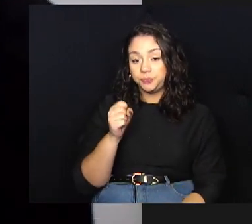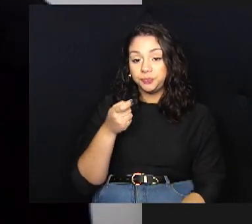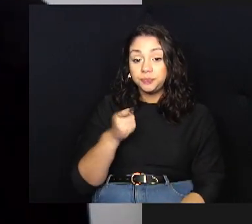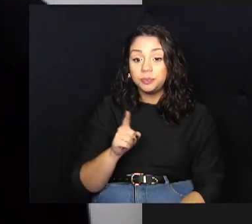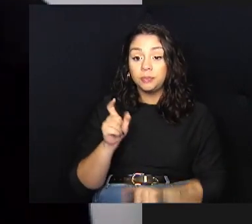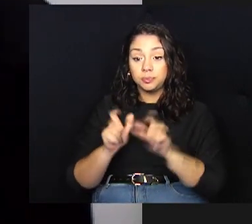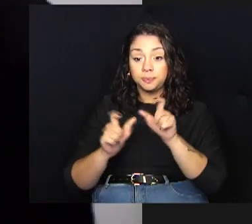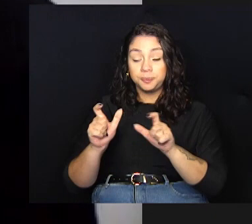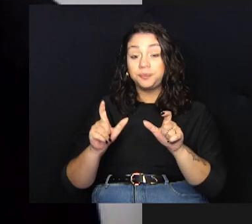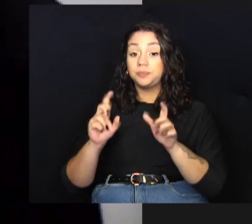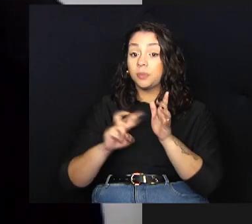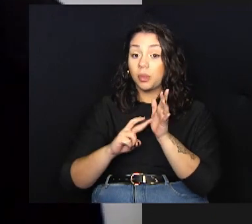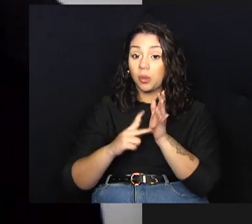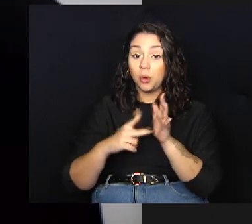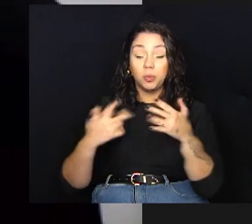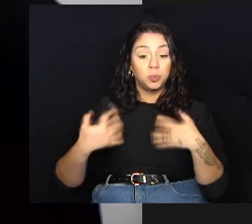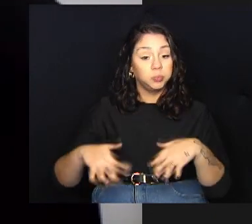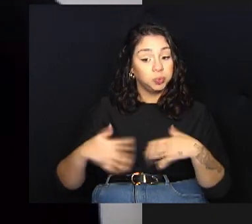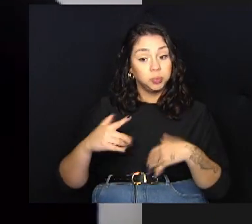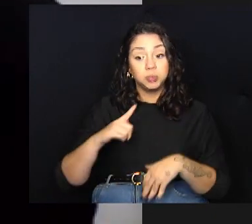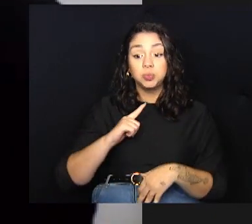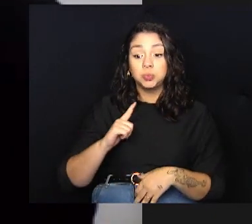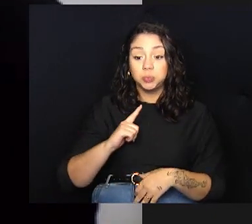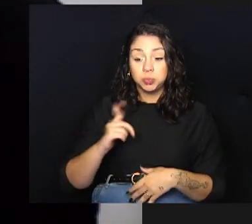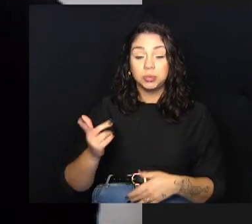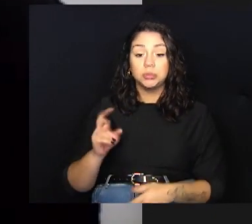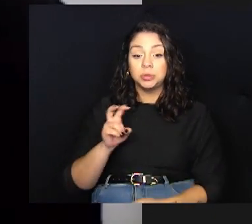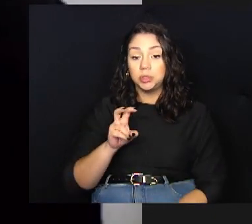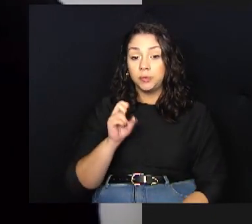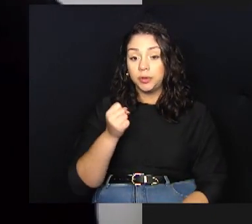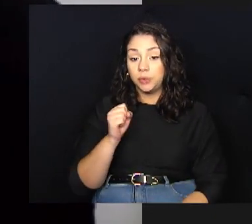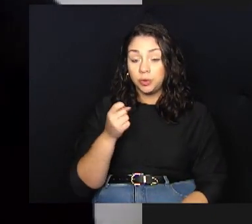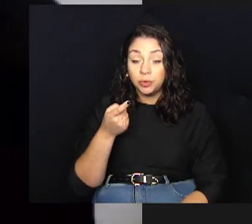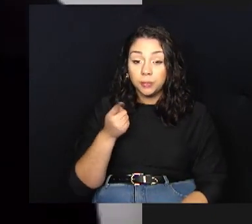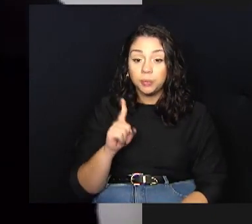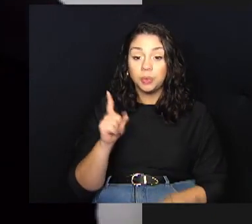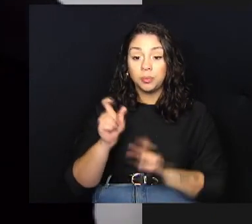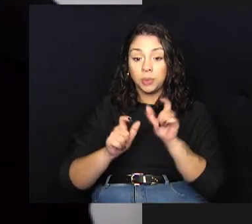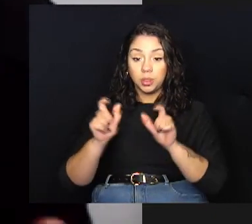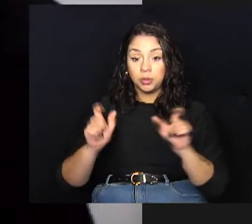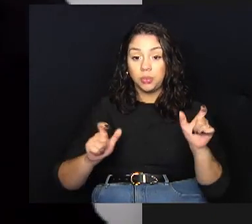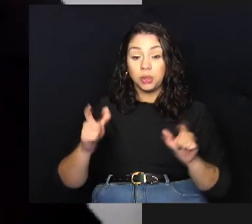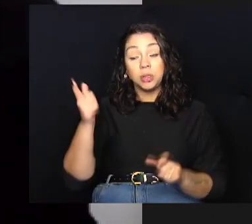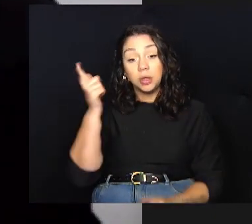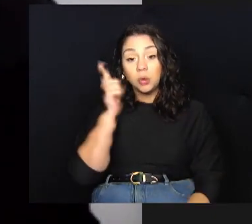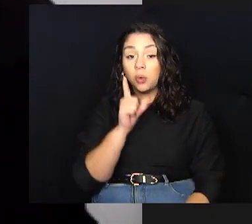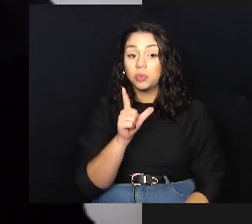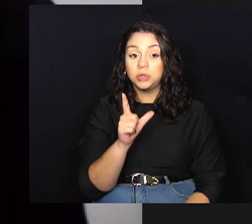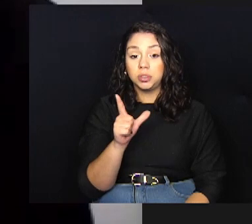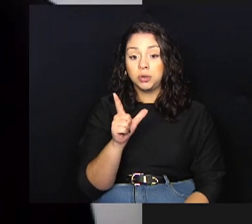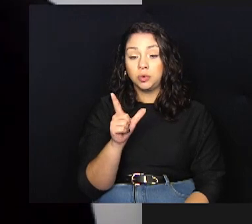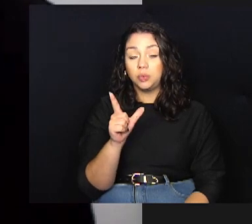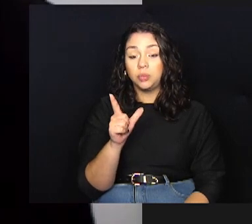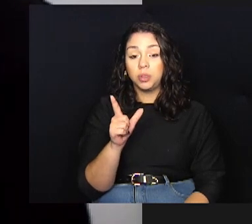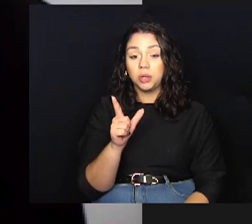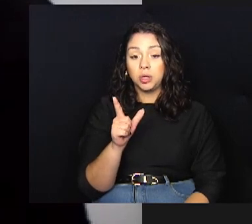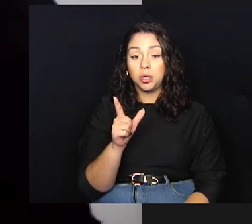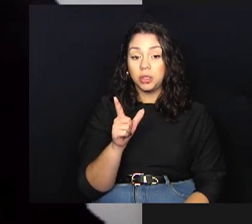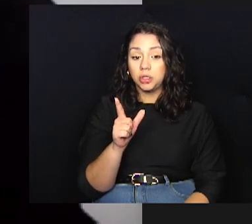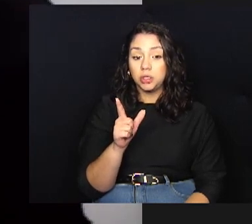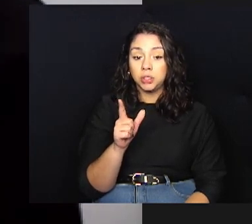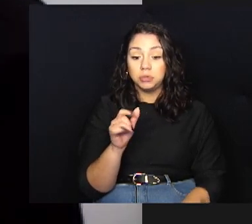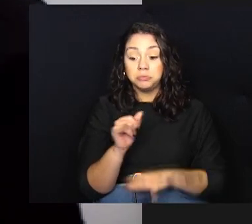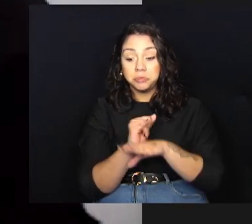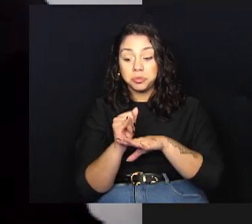bastante significativo né 58 mil pessoas que conseguiram de alguma maneira chegar no município